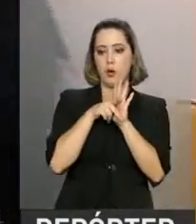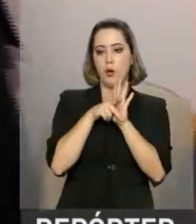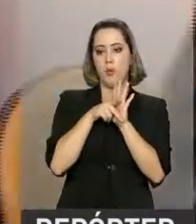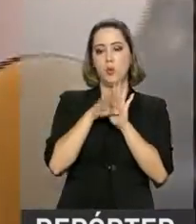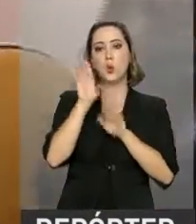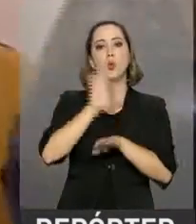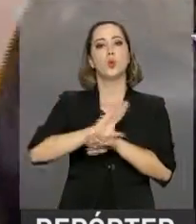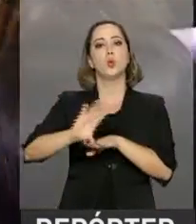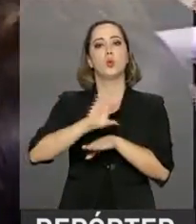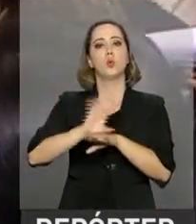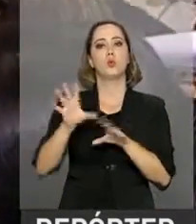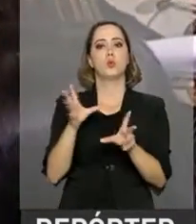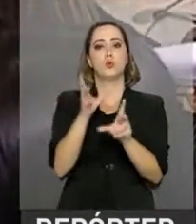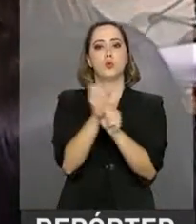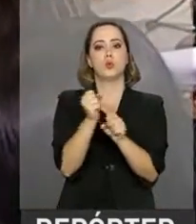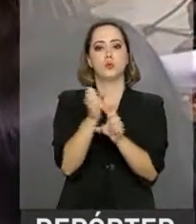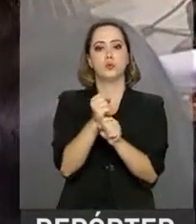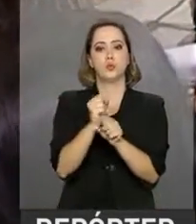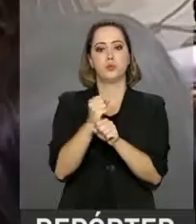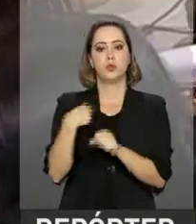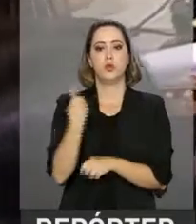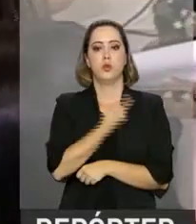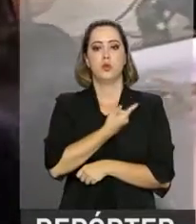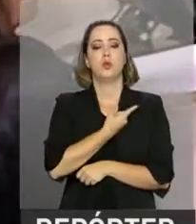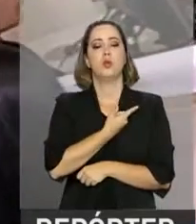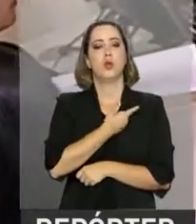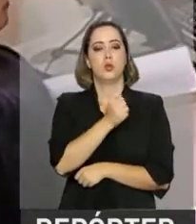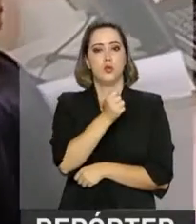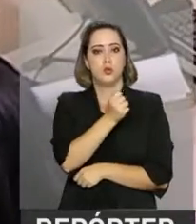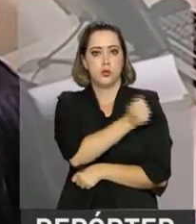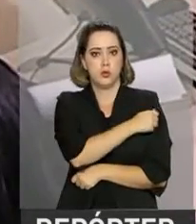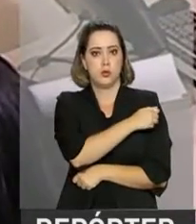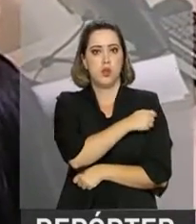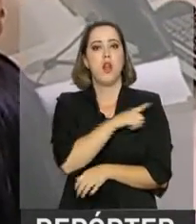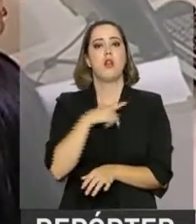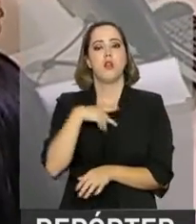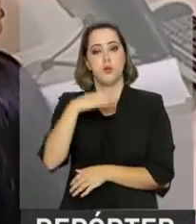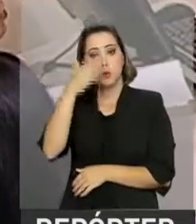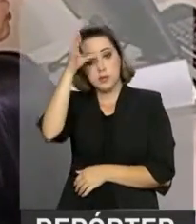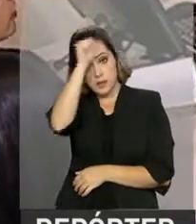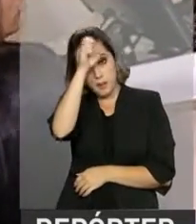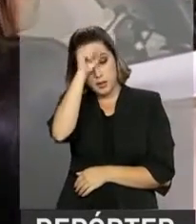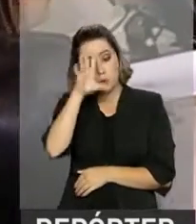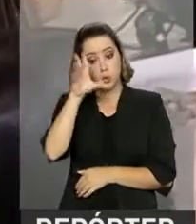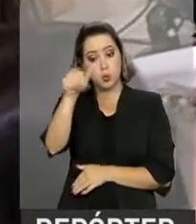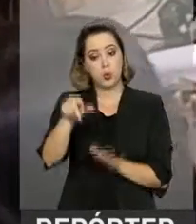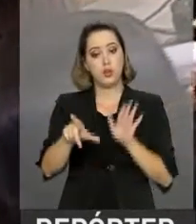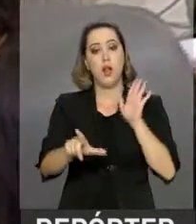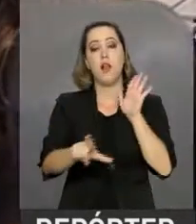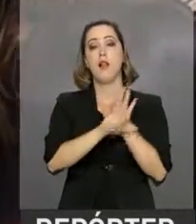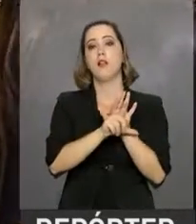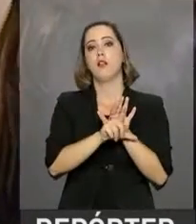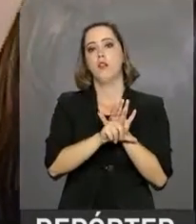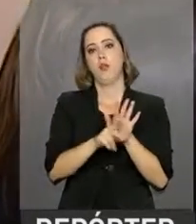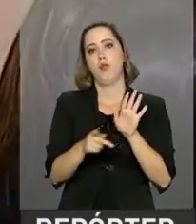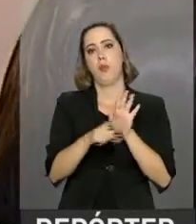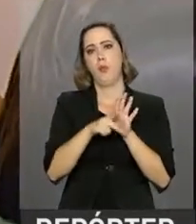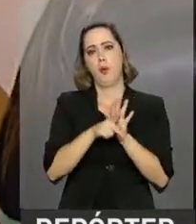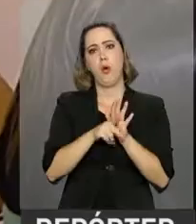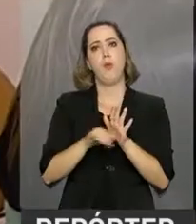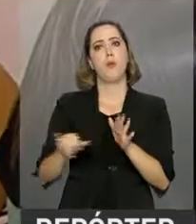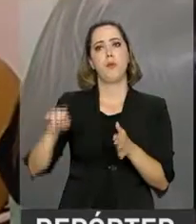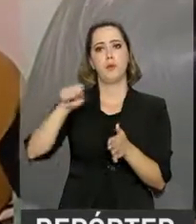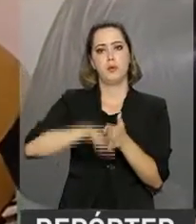alunos, eles são capacitados em legislação tributária, em contabilidade tributária, e isso faz com que a gente preste